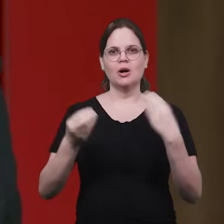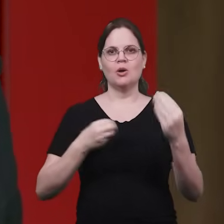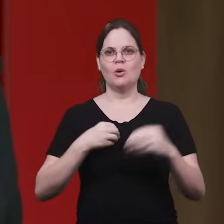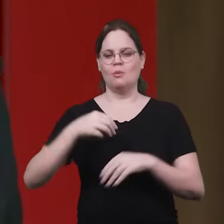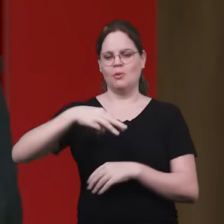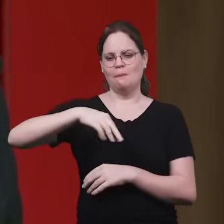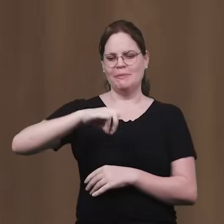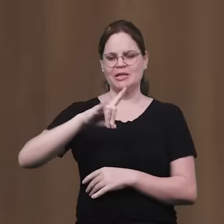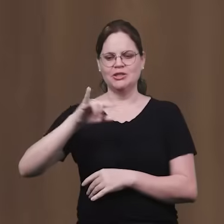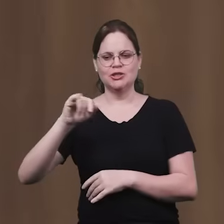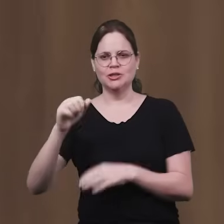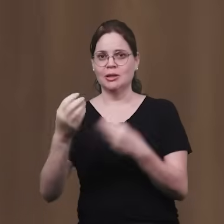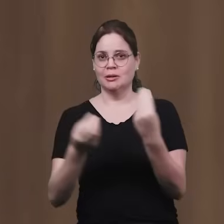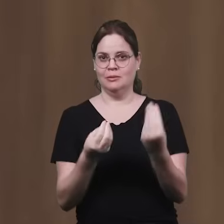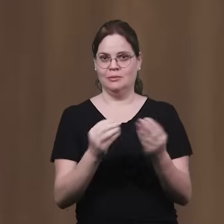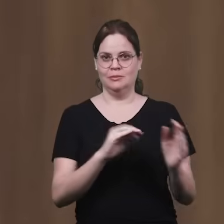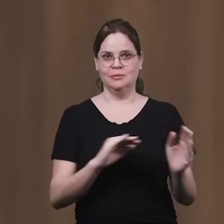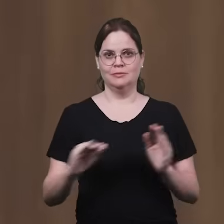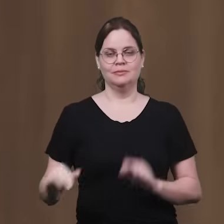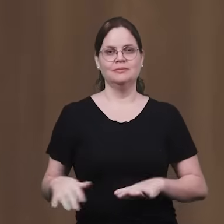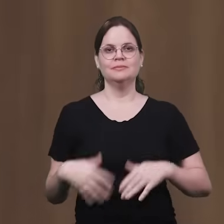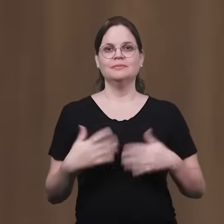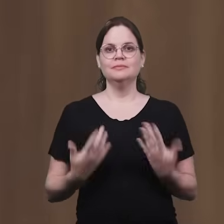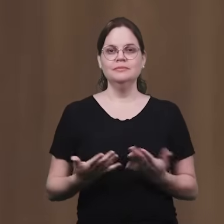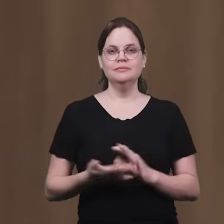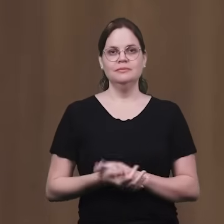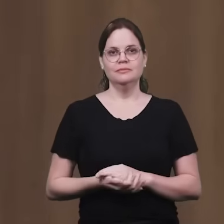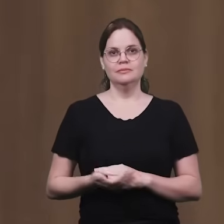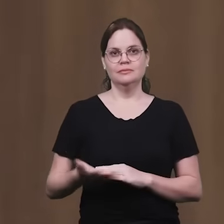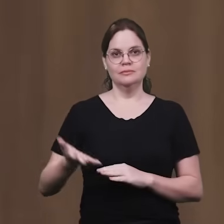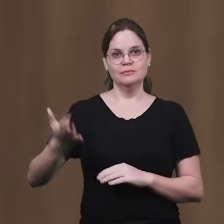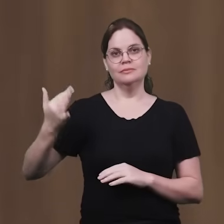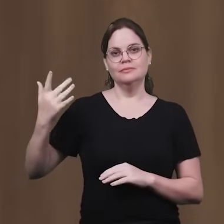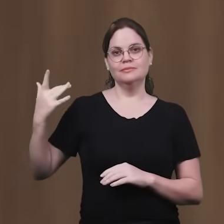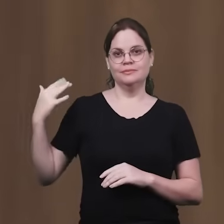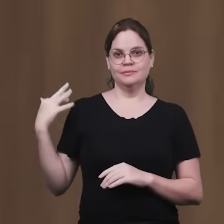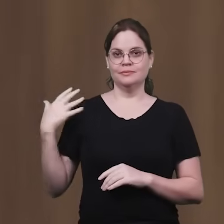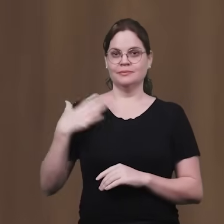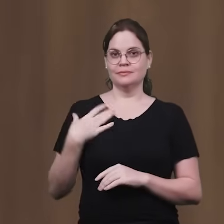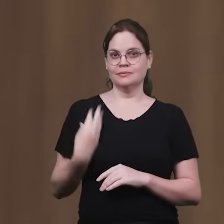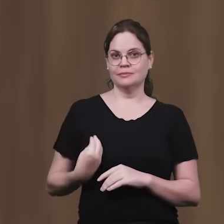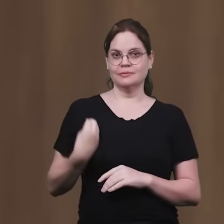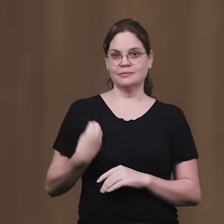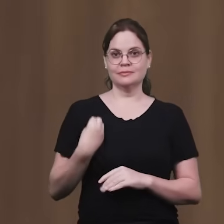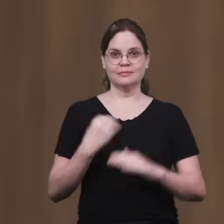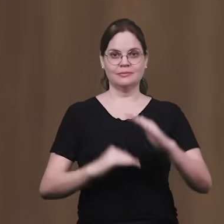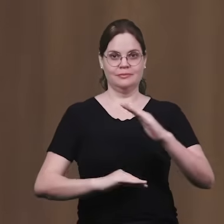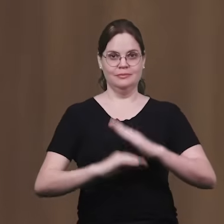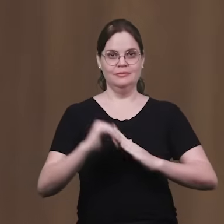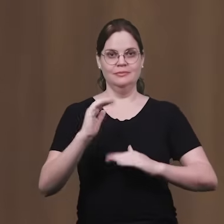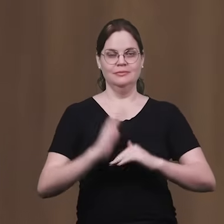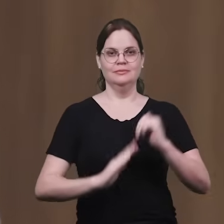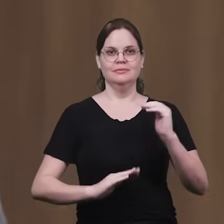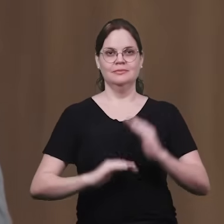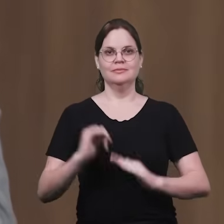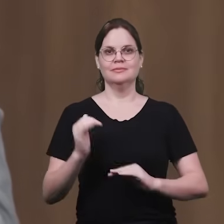aconteceu na sua vida? Bom, desde o início da minha vida profissional, quando